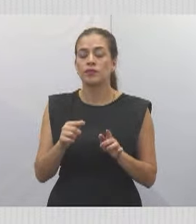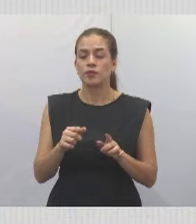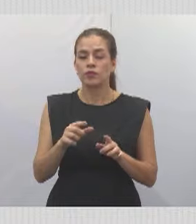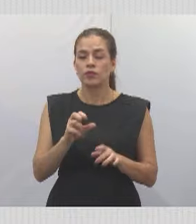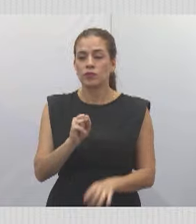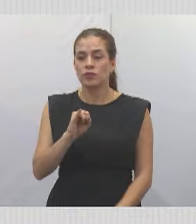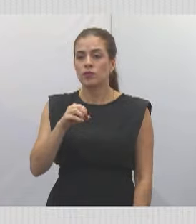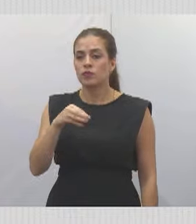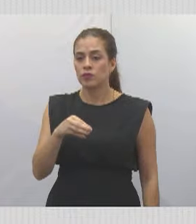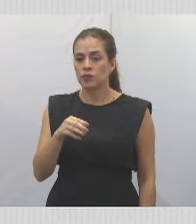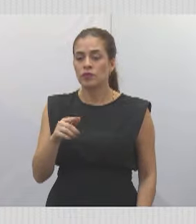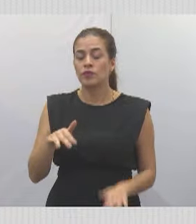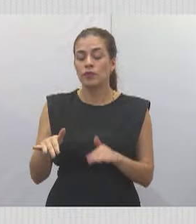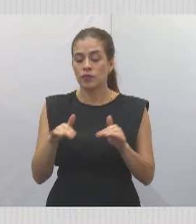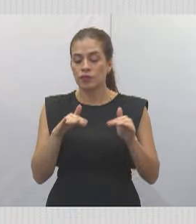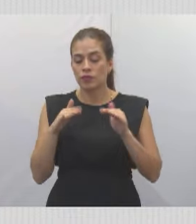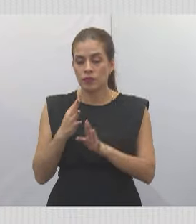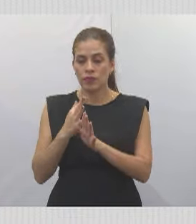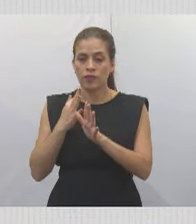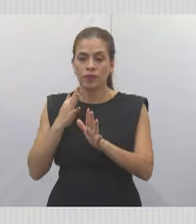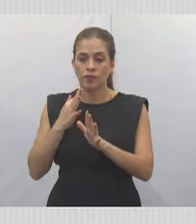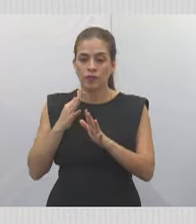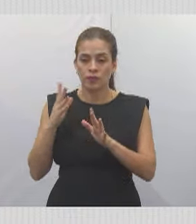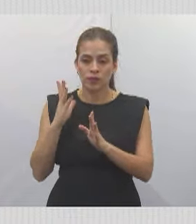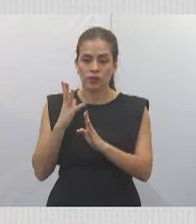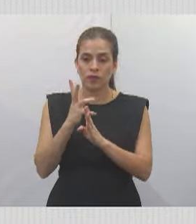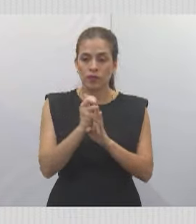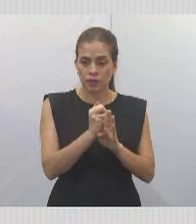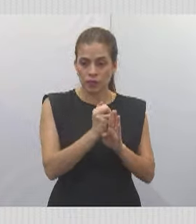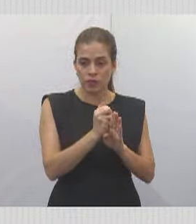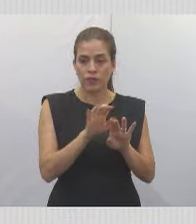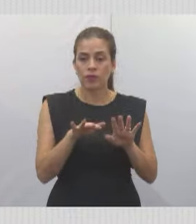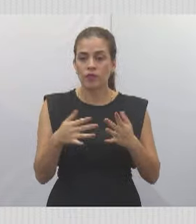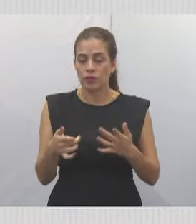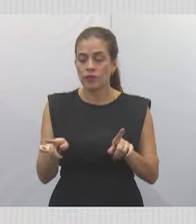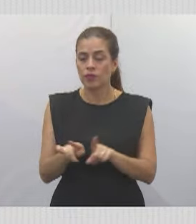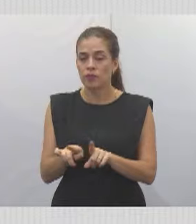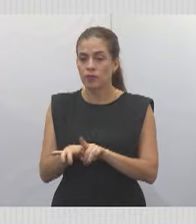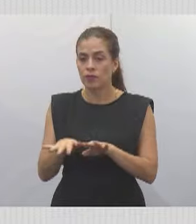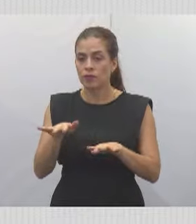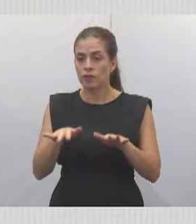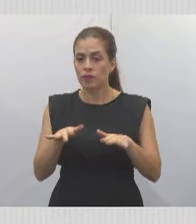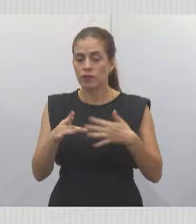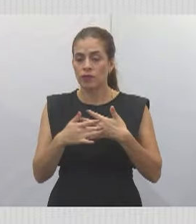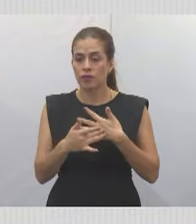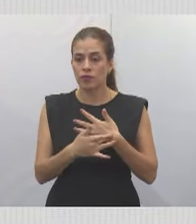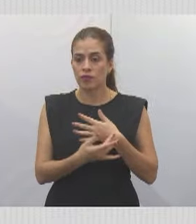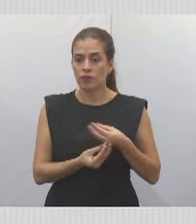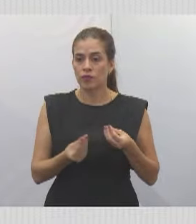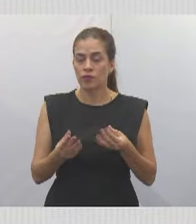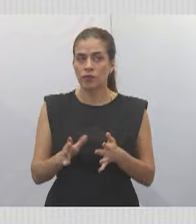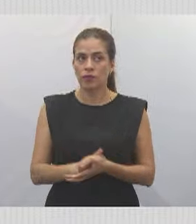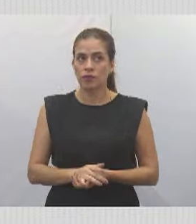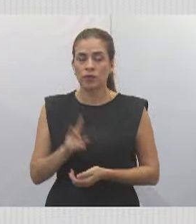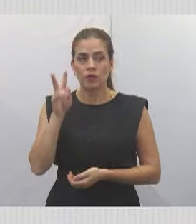como outras estratégias para, nos próximos meses, equilibrar a oferta de exames. Lembrando